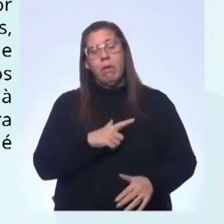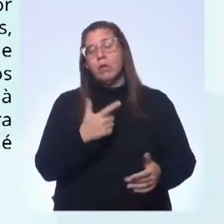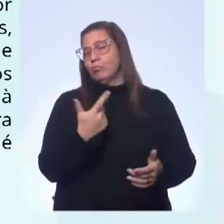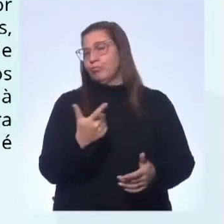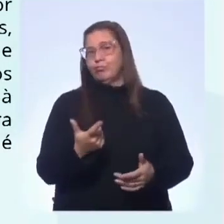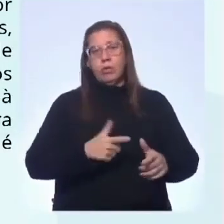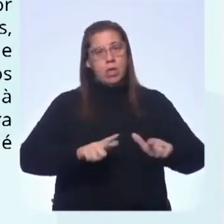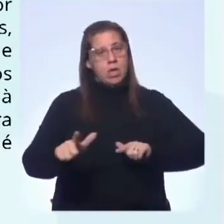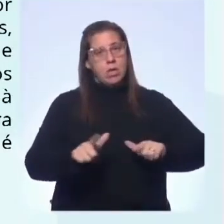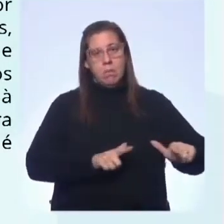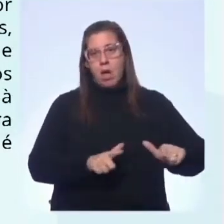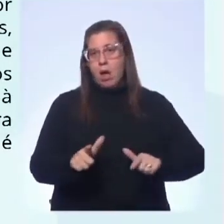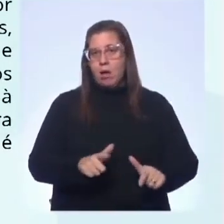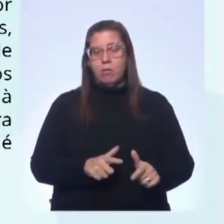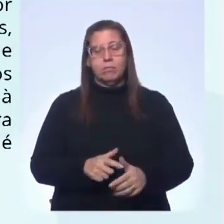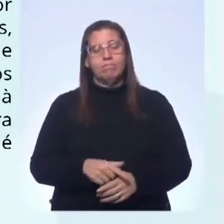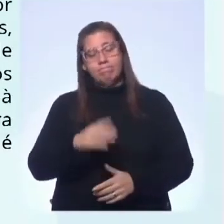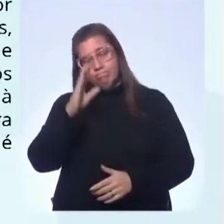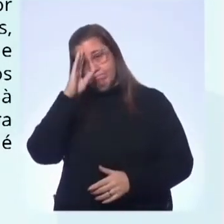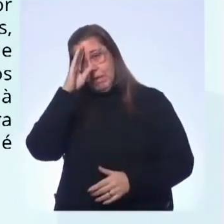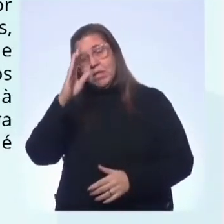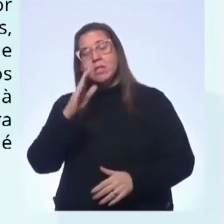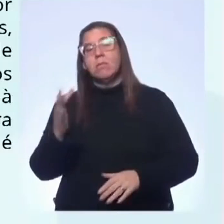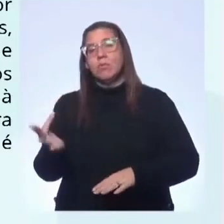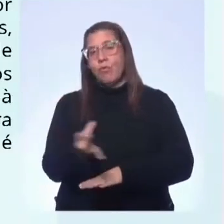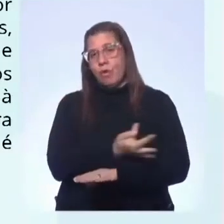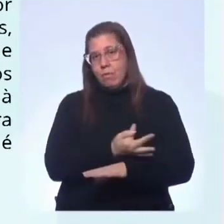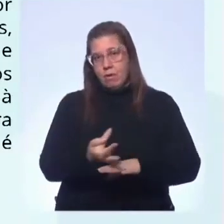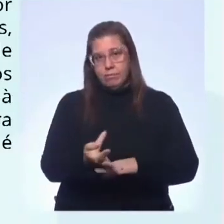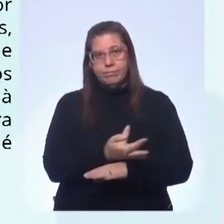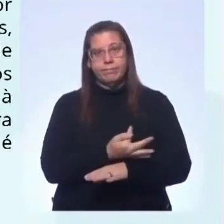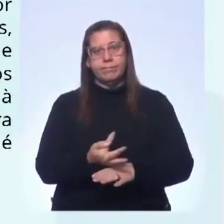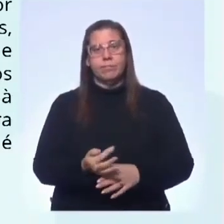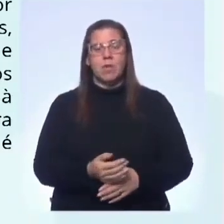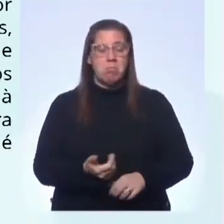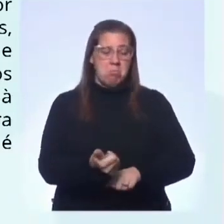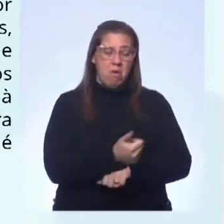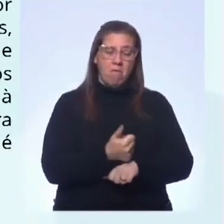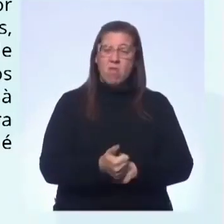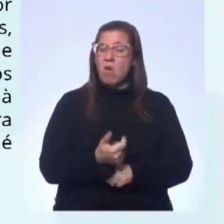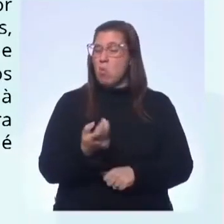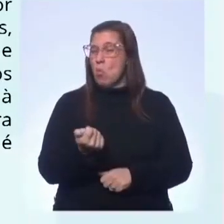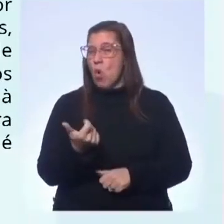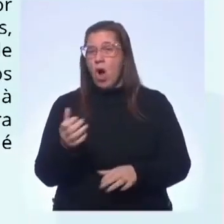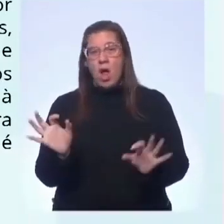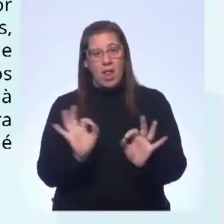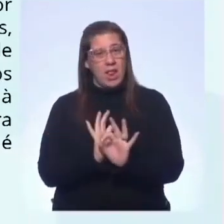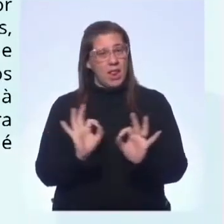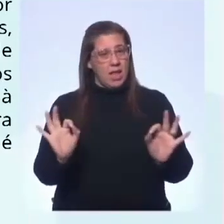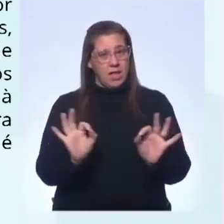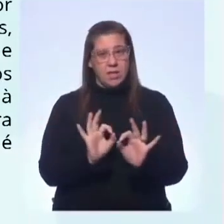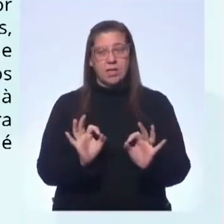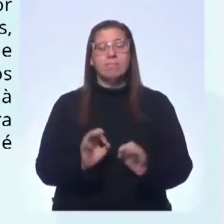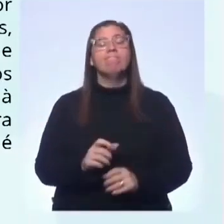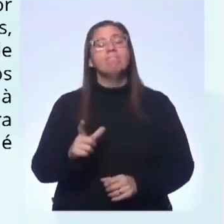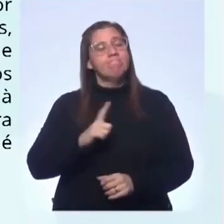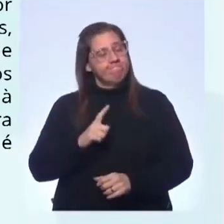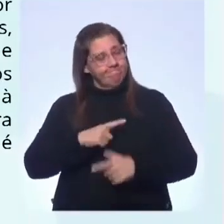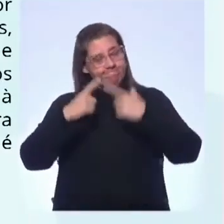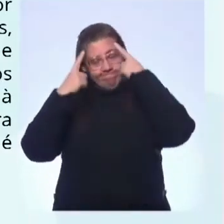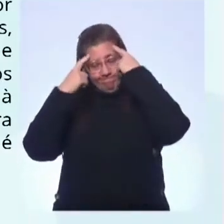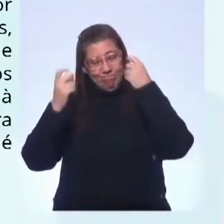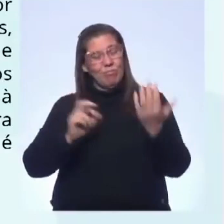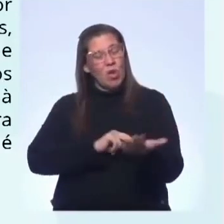particularmente do emprego formal, menos oportunidades de profissionalização, maior exposição à violência,